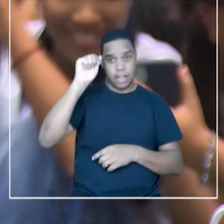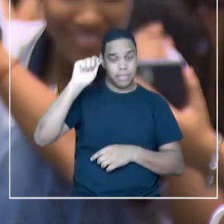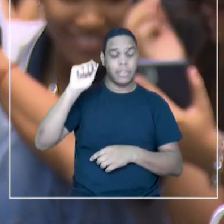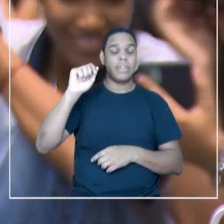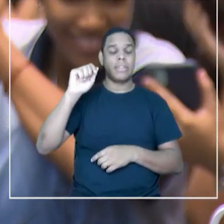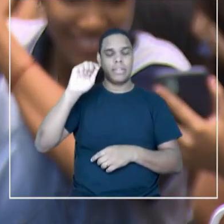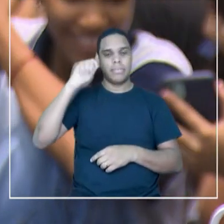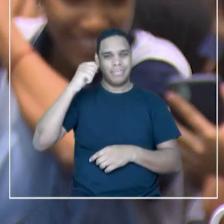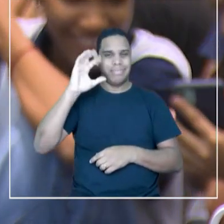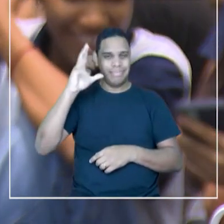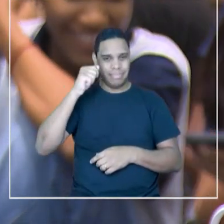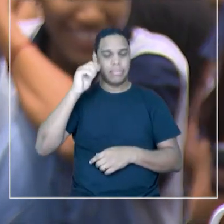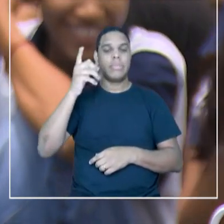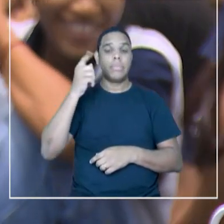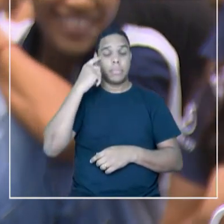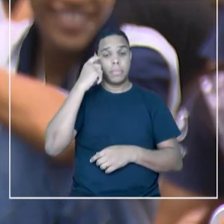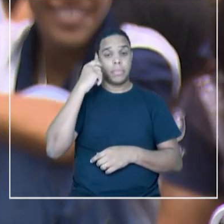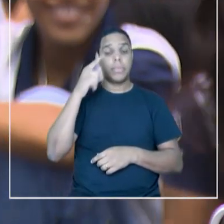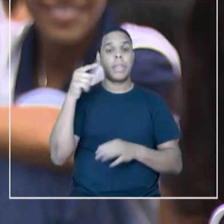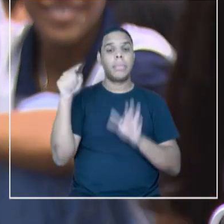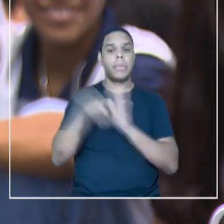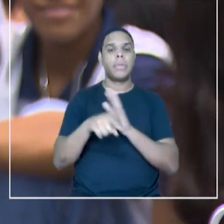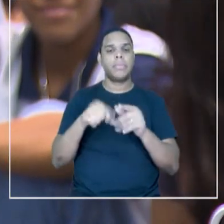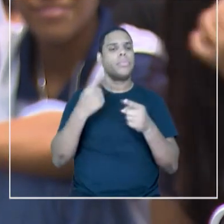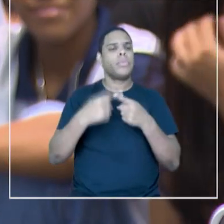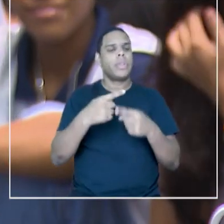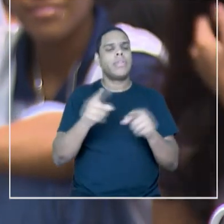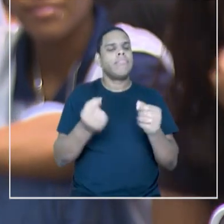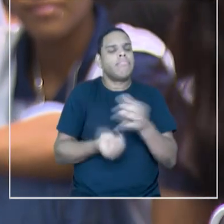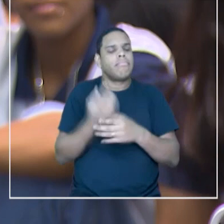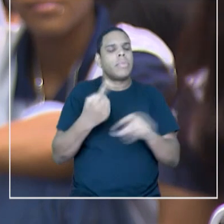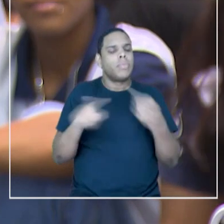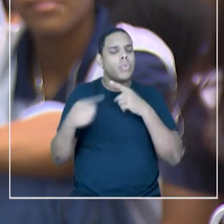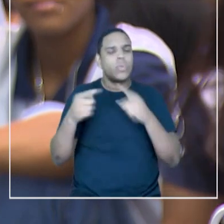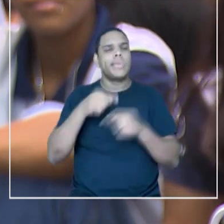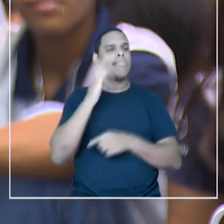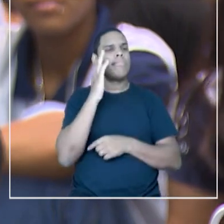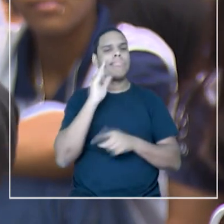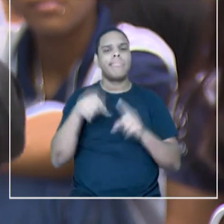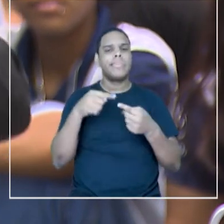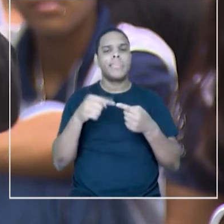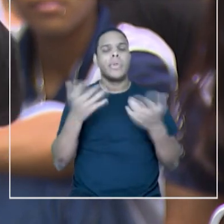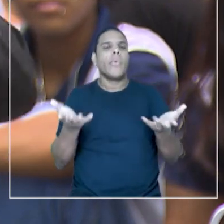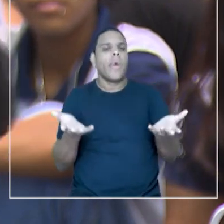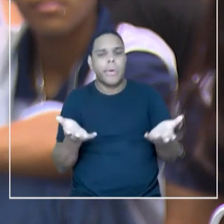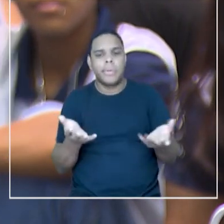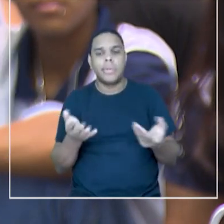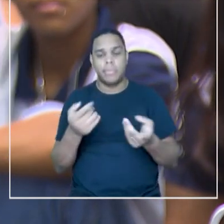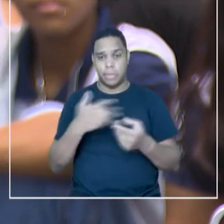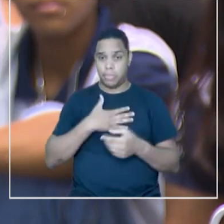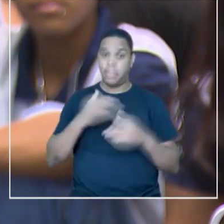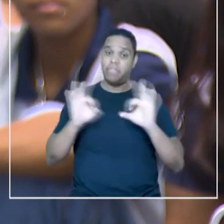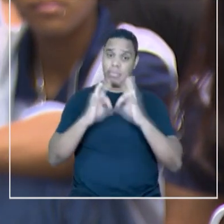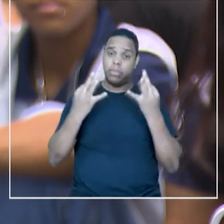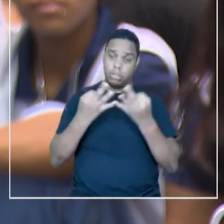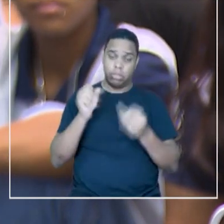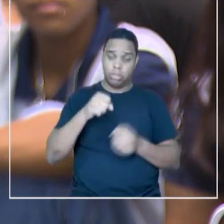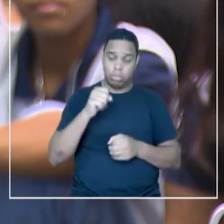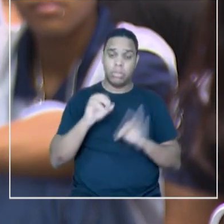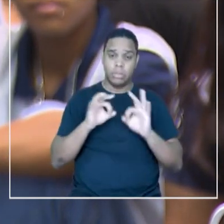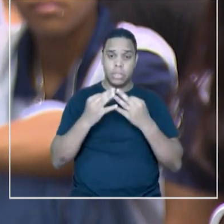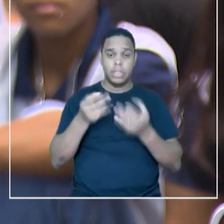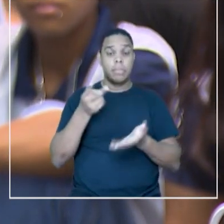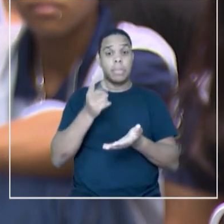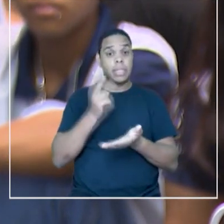pessoas me perguntavam sempre assim, qual que é a sua maior inspiração para fazer música, né, e tal, tipo, obviamente, além da minha família e tal, mas sempre